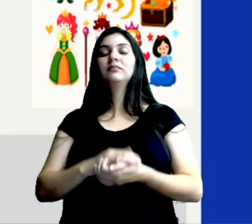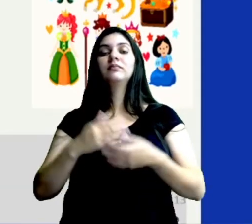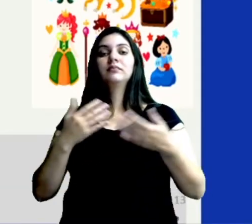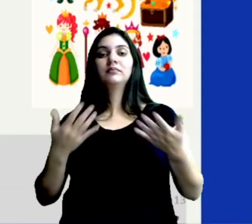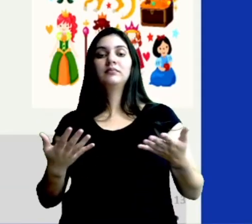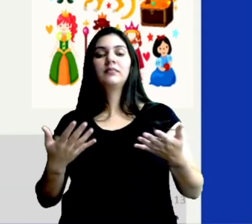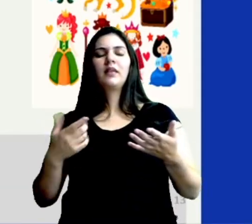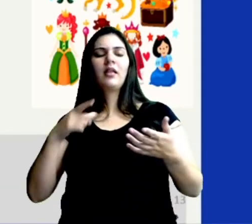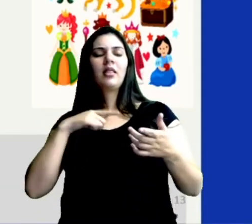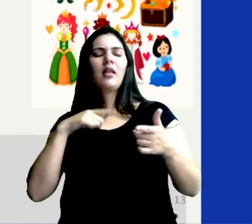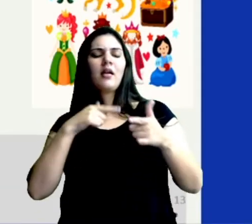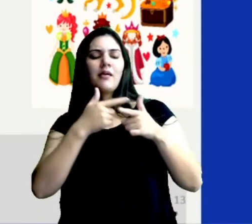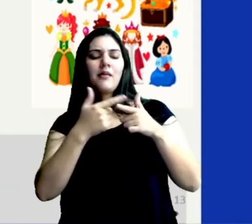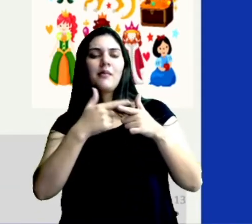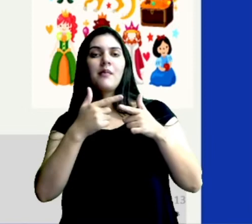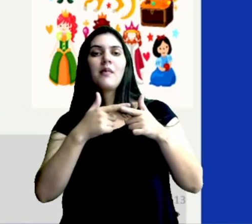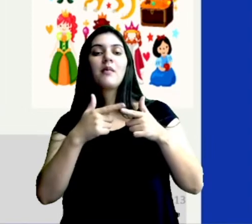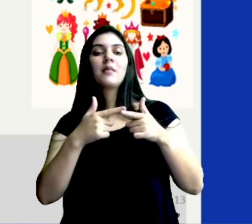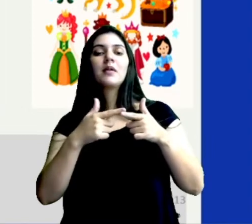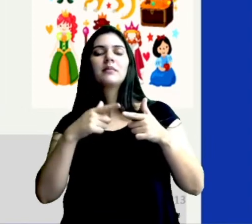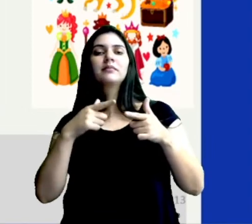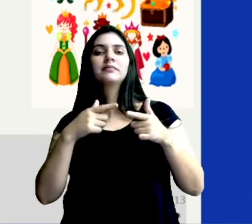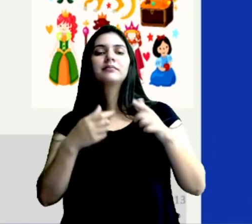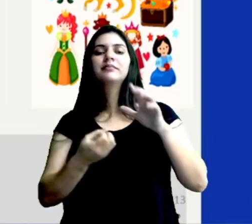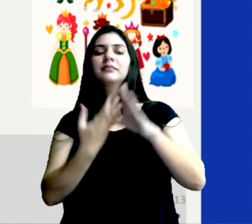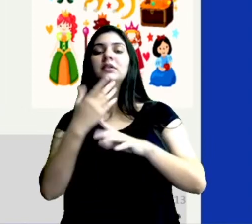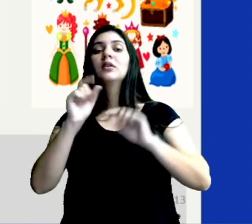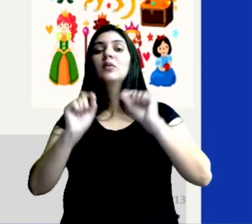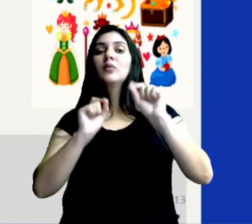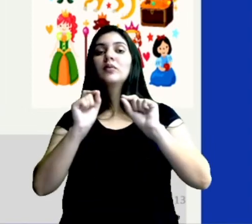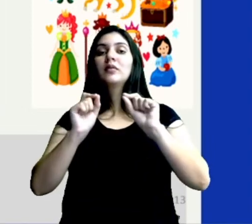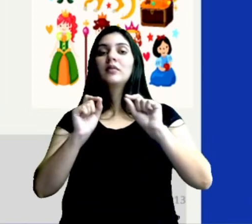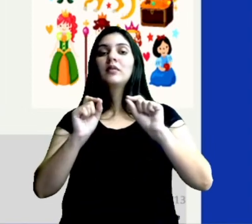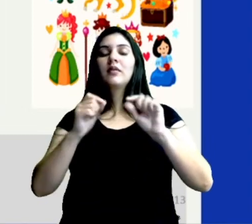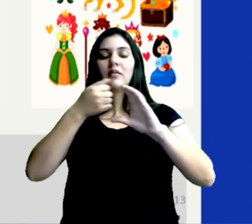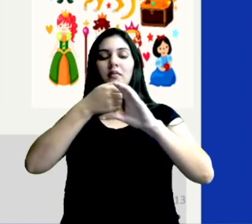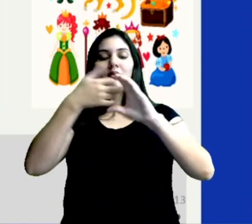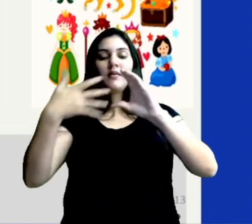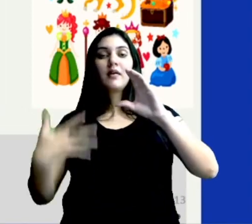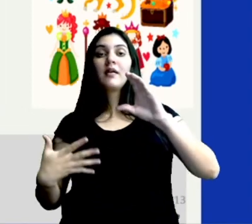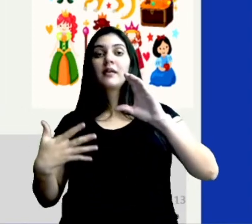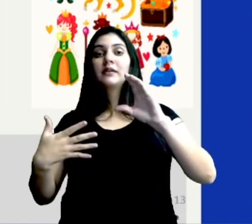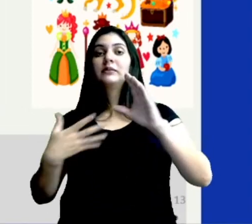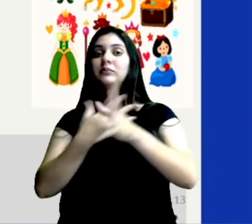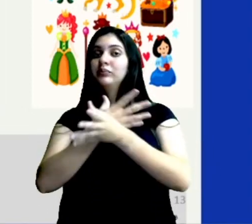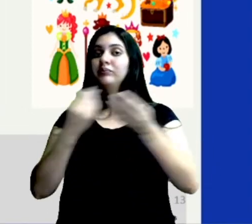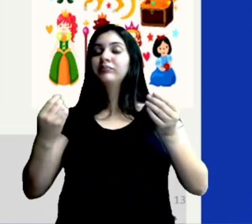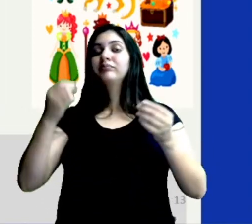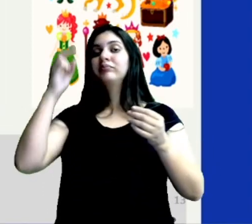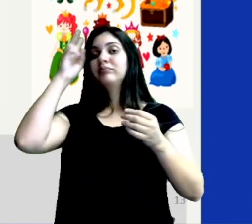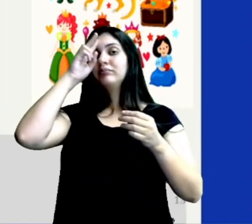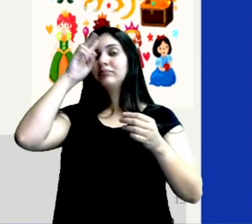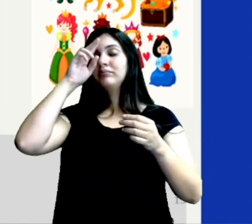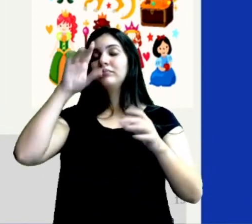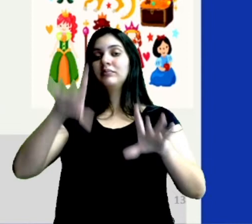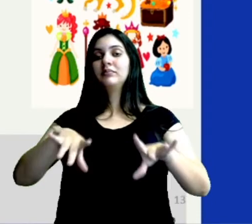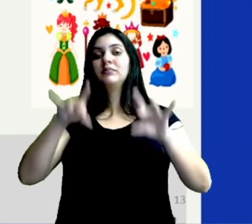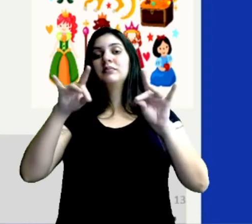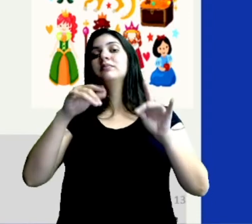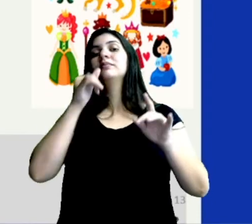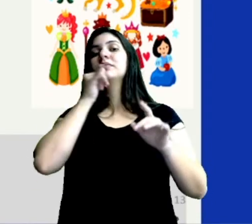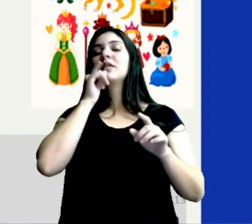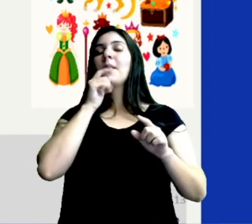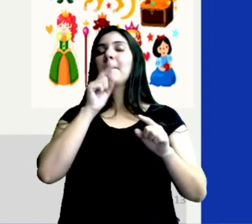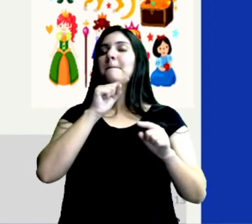A problemática existencial, né? É uma característica muito dos contos de fadas, tá certo?